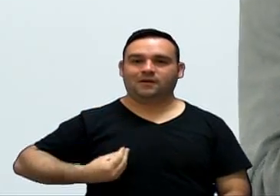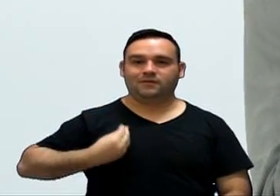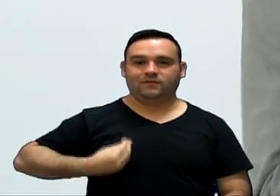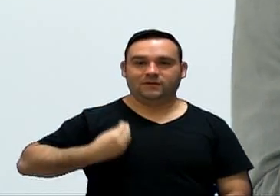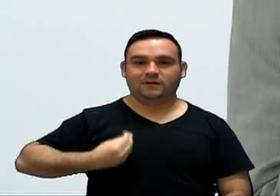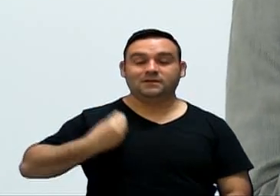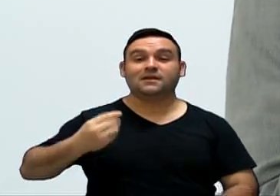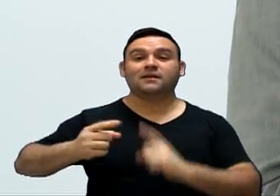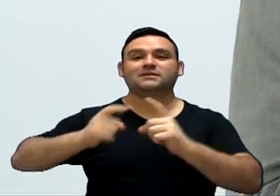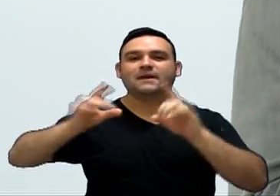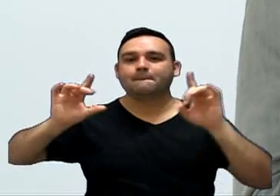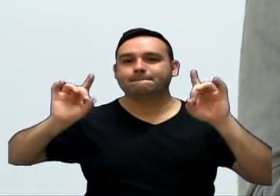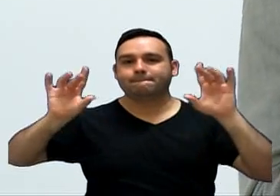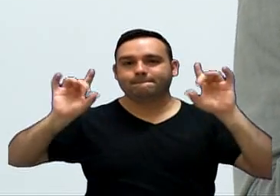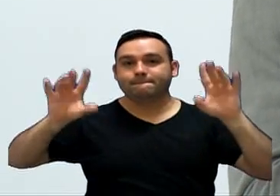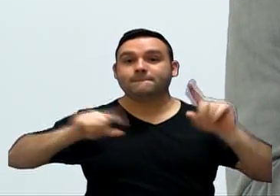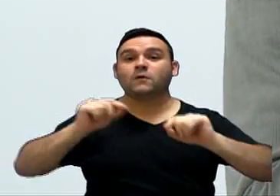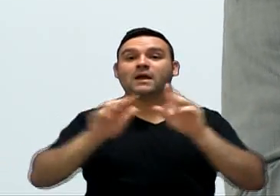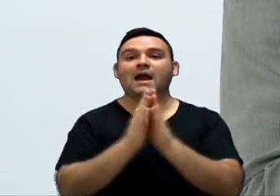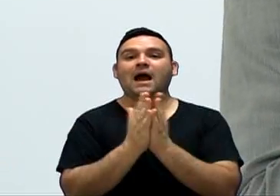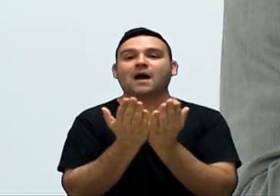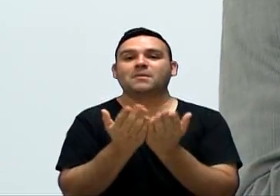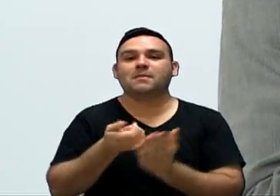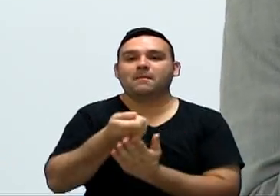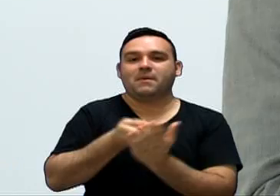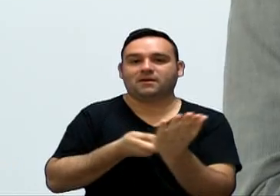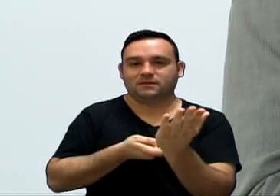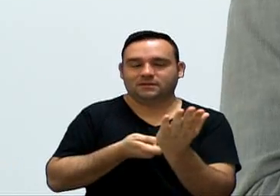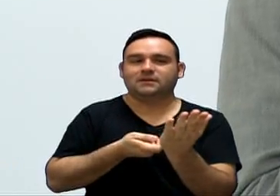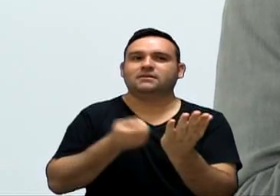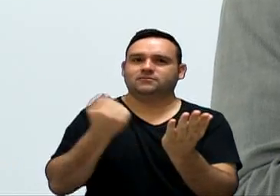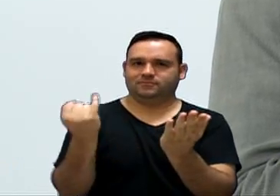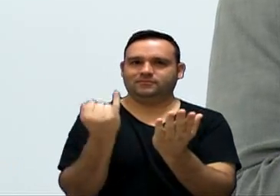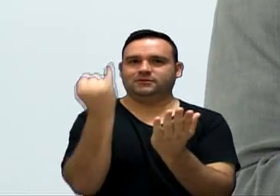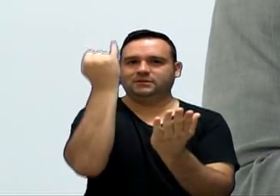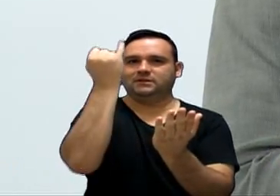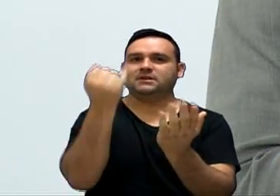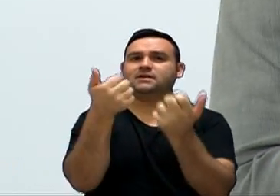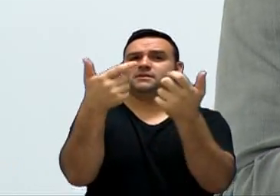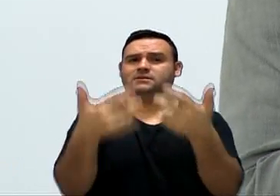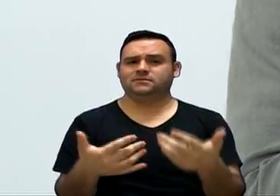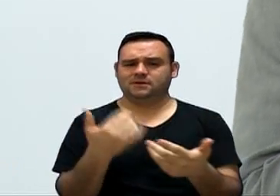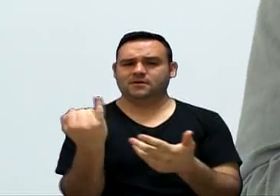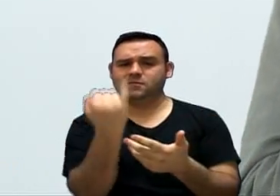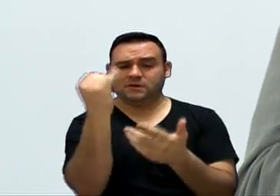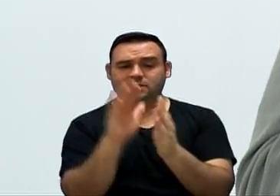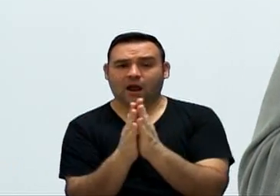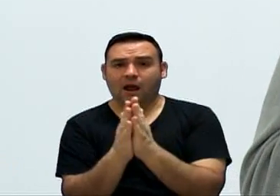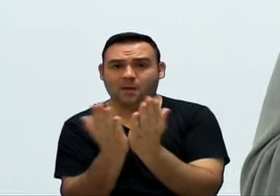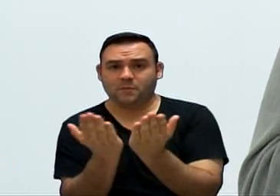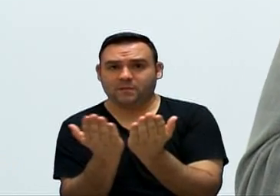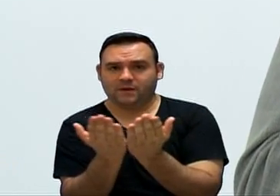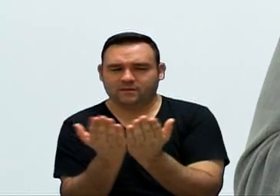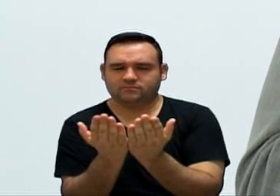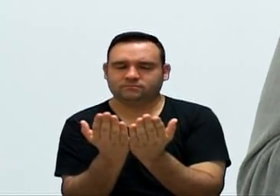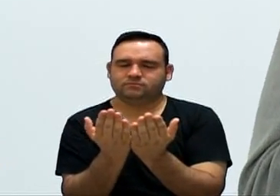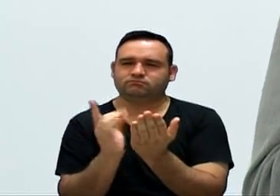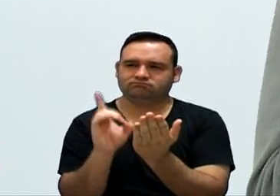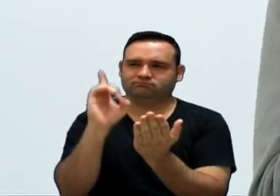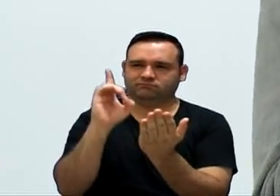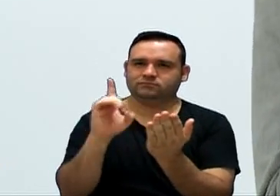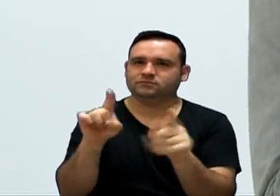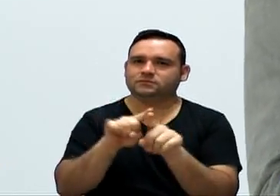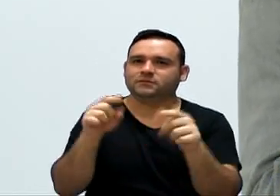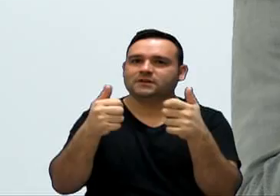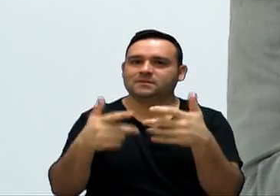na nossa sessão solene ontem sobre a Bíblia manuscrita, um evento importante que fala sobre a importância da Bíblia na nossa sociedade,